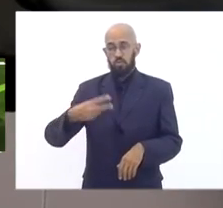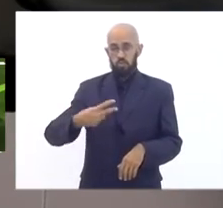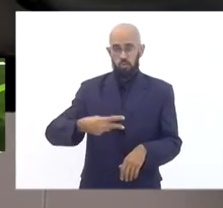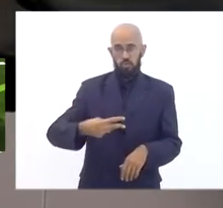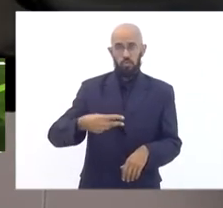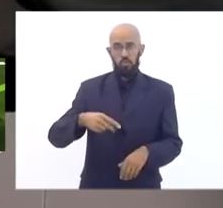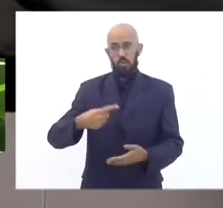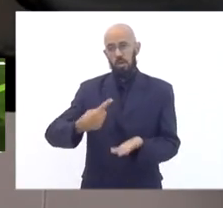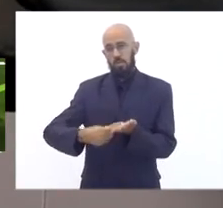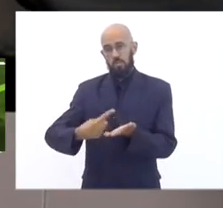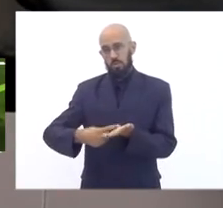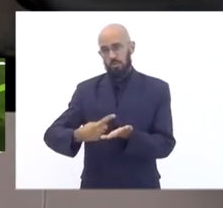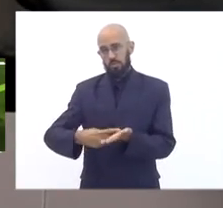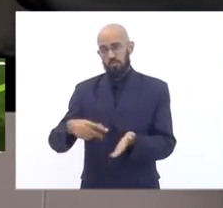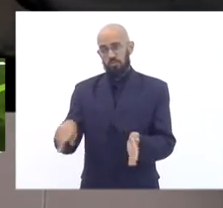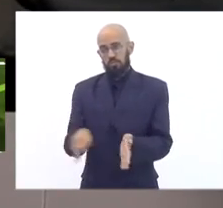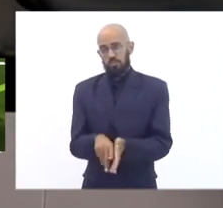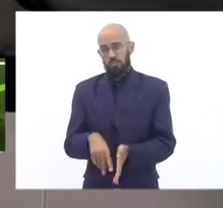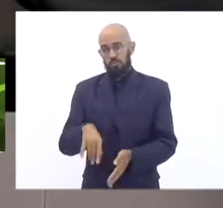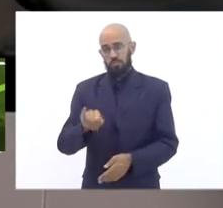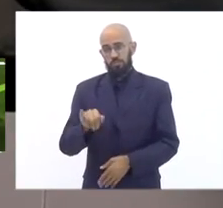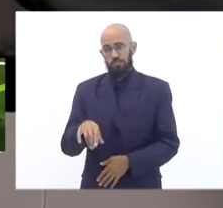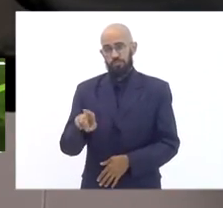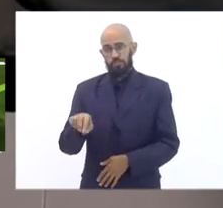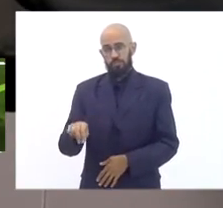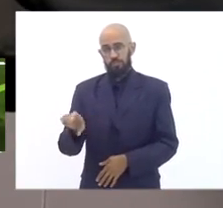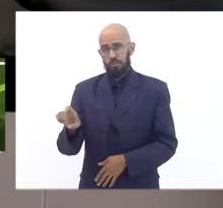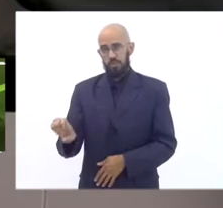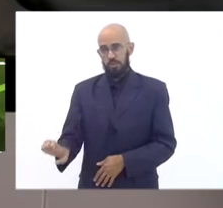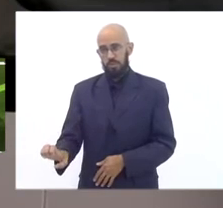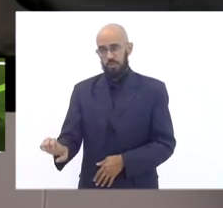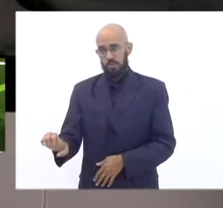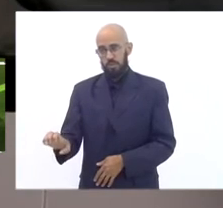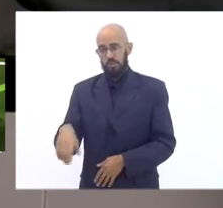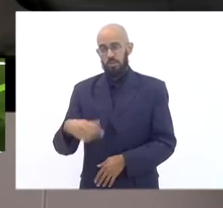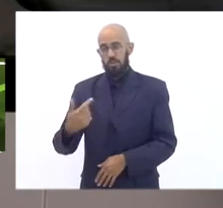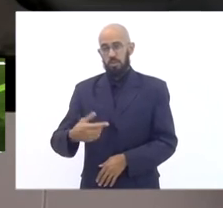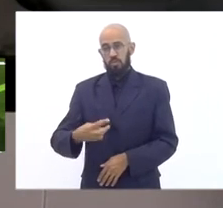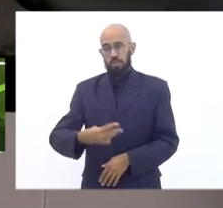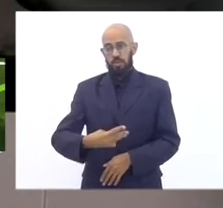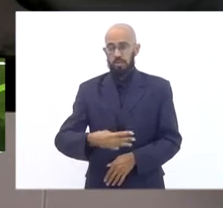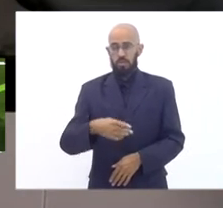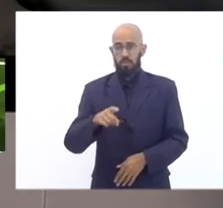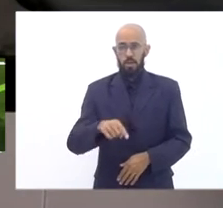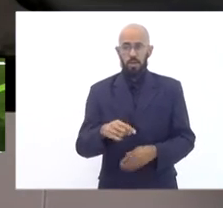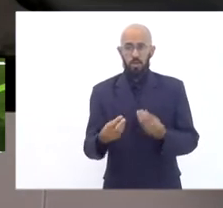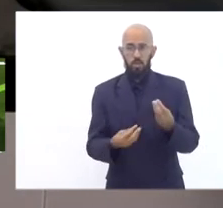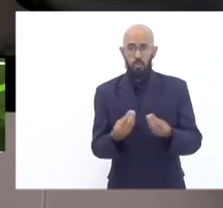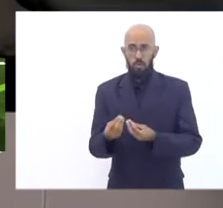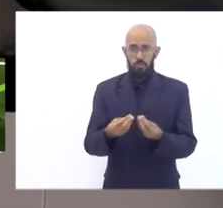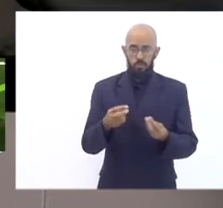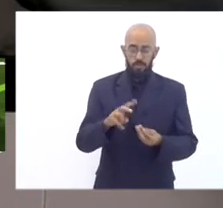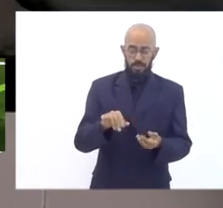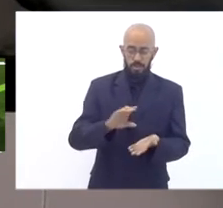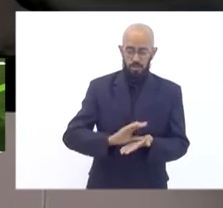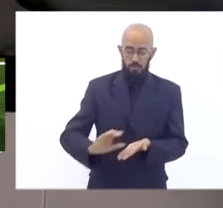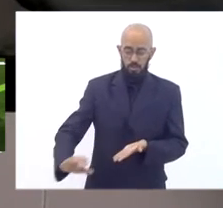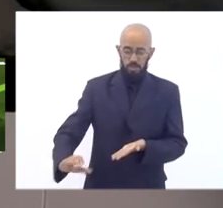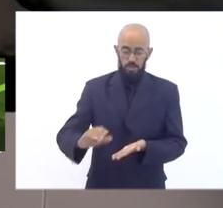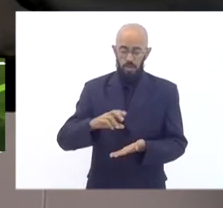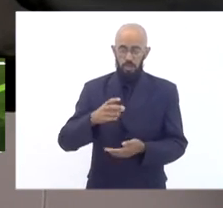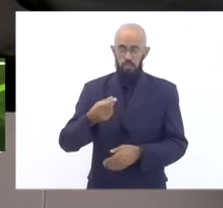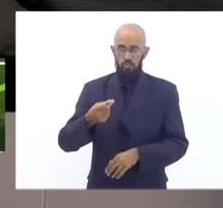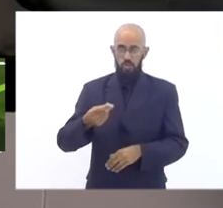a repactuação do próprio índice, a terceira é como serão redirecionados os valores relativos